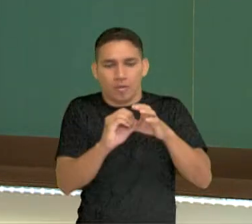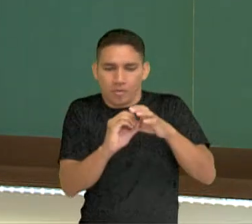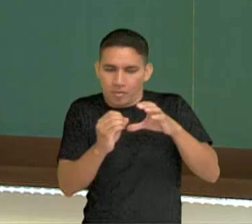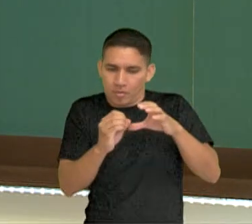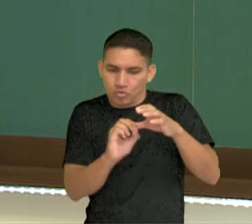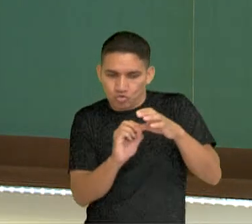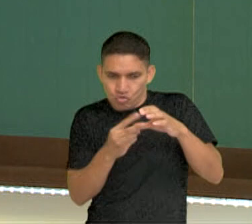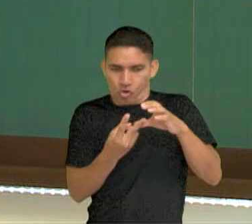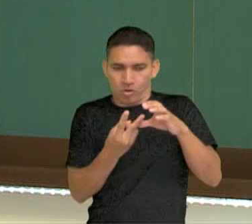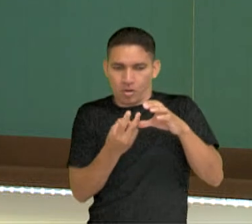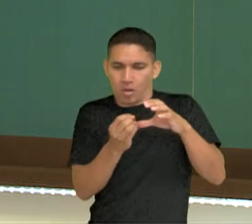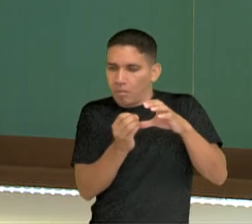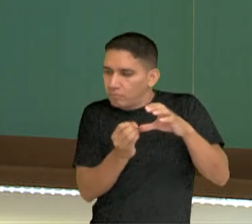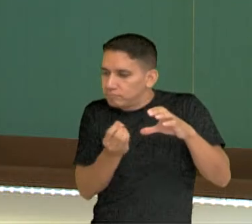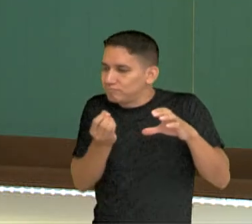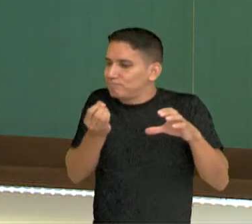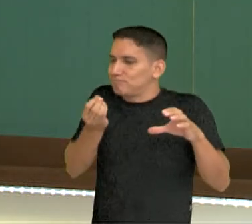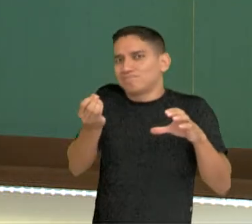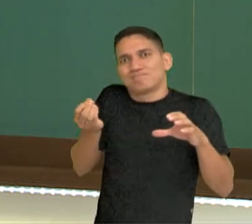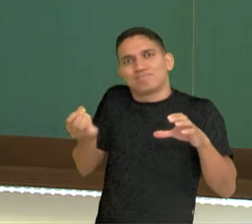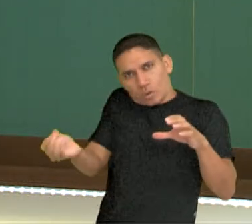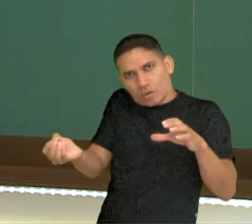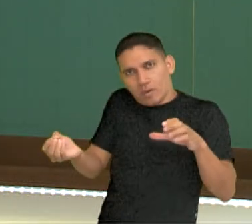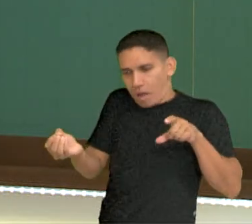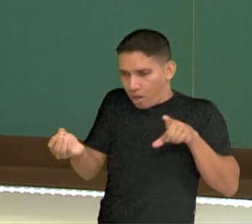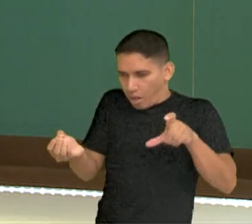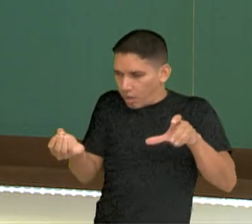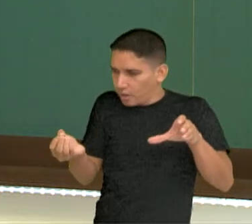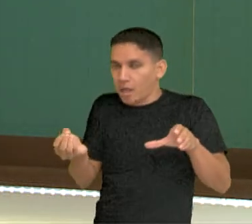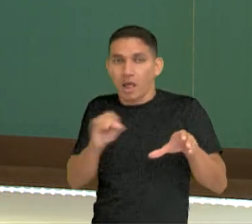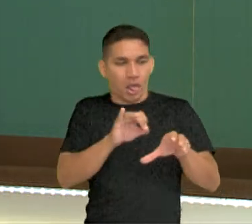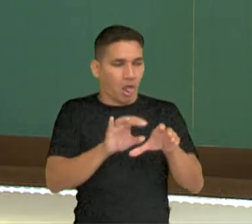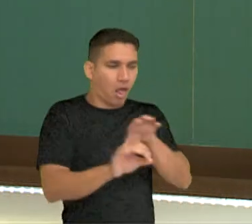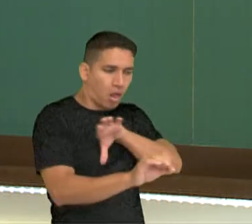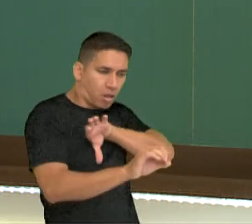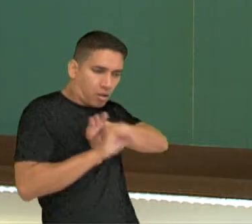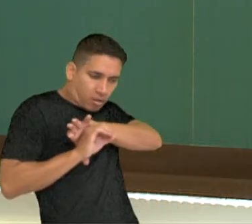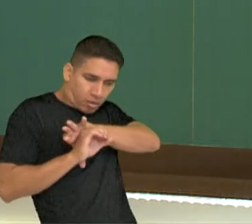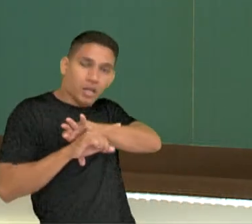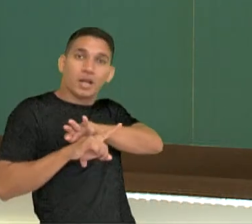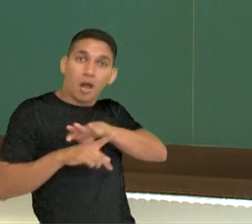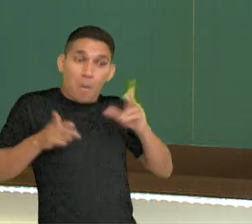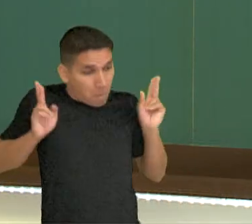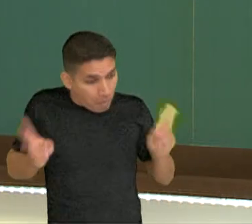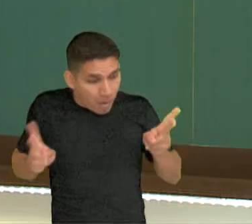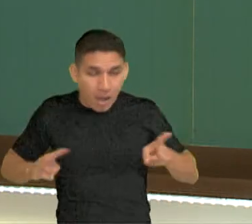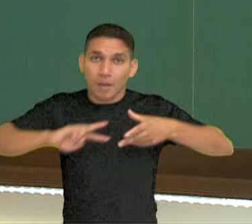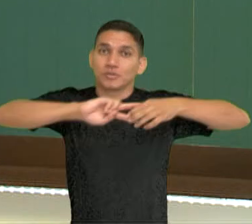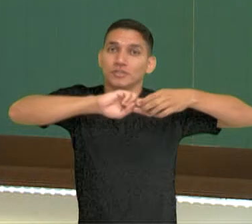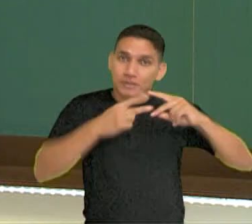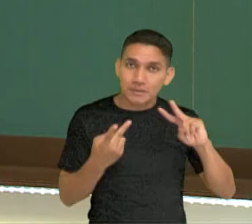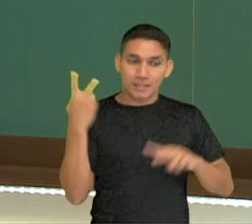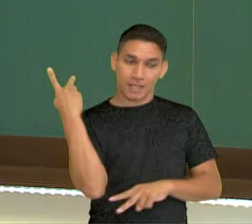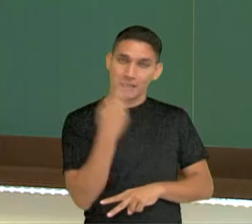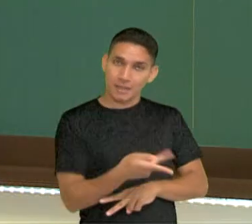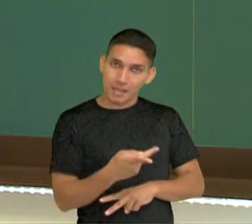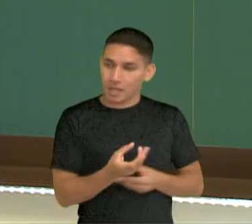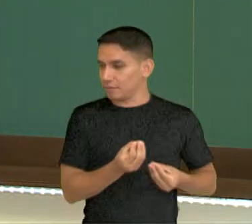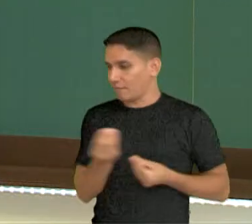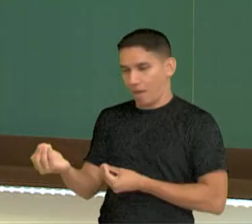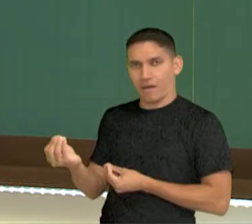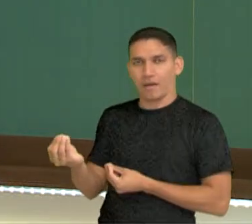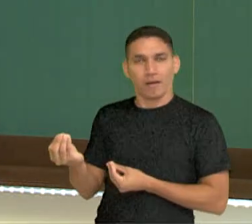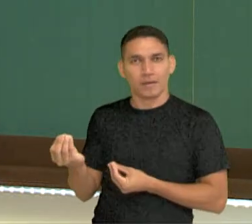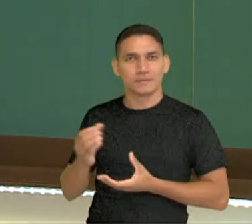bactéria receptora, então, recebe esse DNA e ela acaba portando, então, o mesmo material genético dessa célula